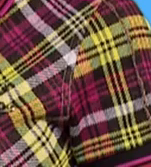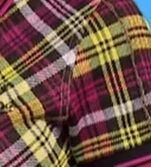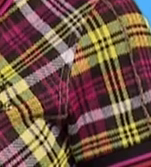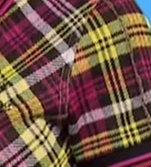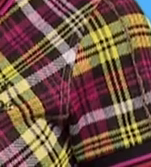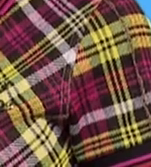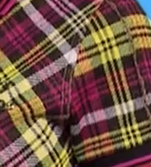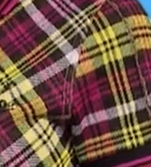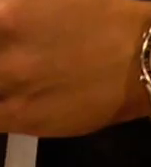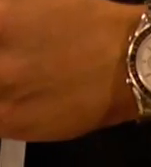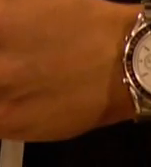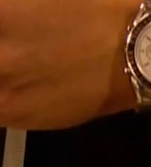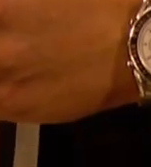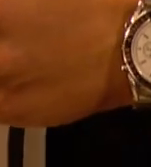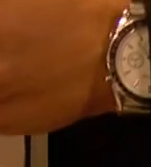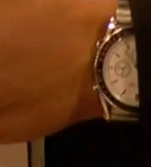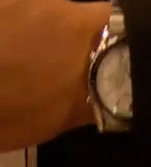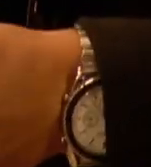antes do concerto.